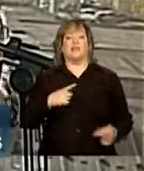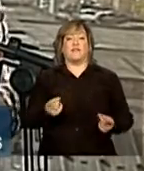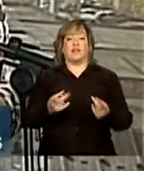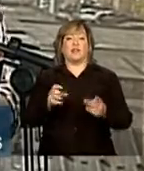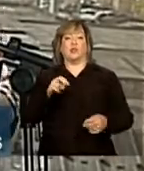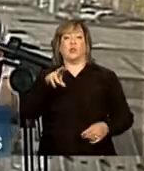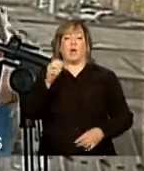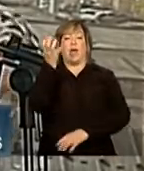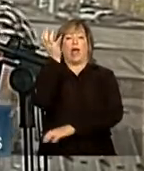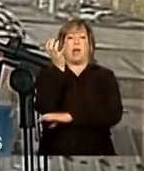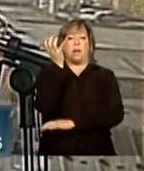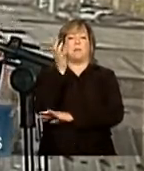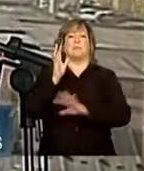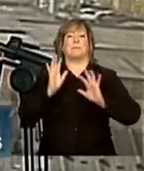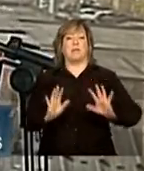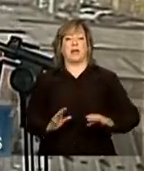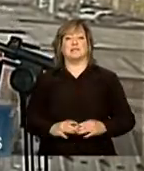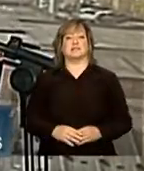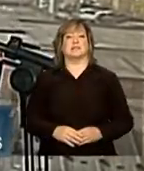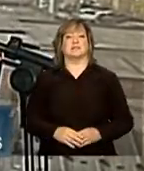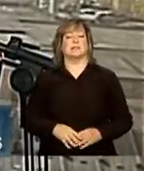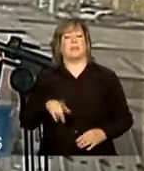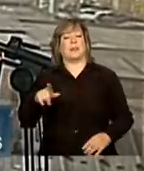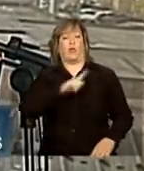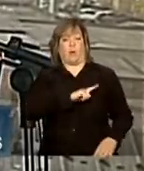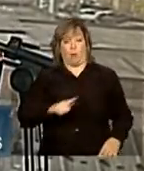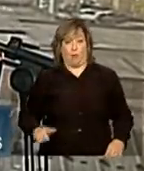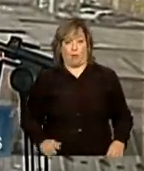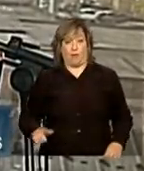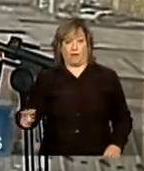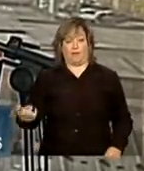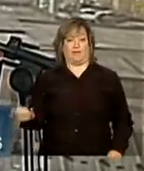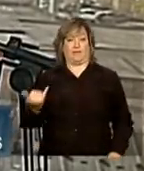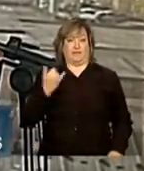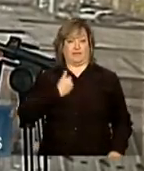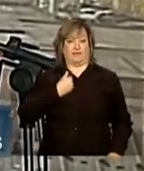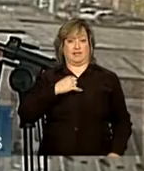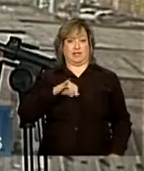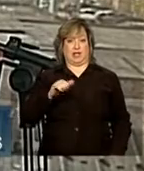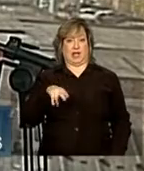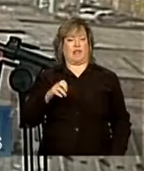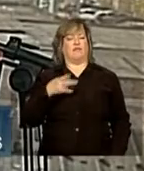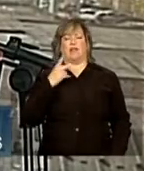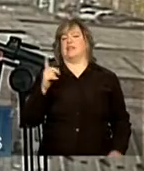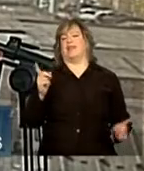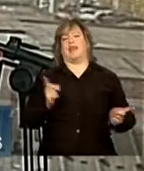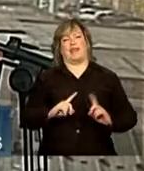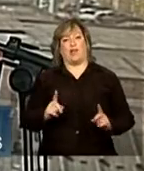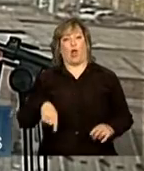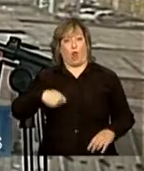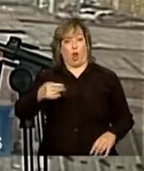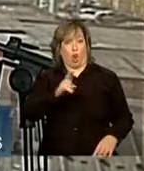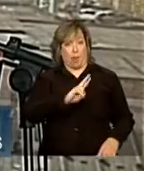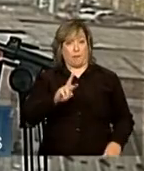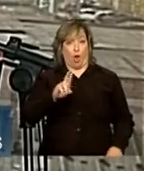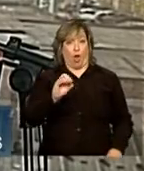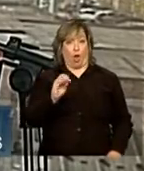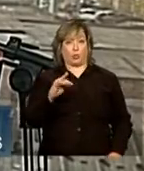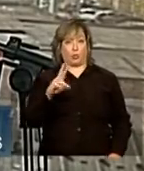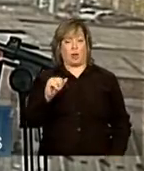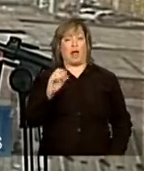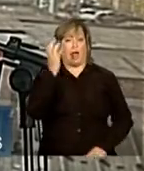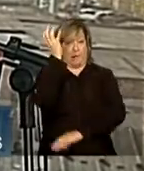suco de abacaxi. Aí o governador Jacques Wagner me contou o seguinte: não, chama a rótula do